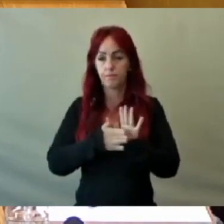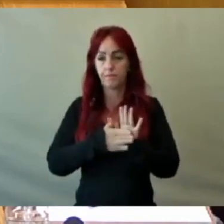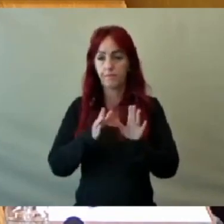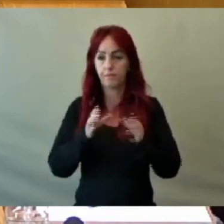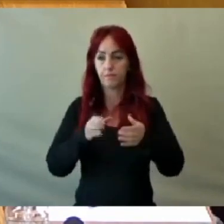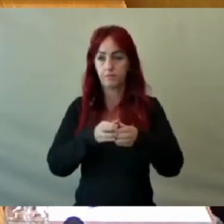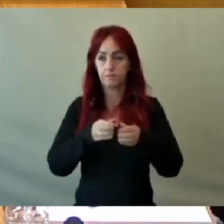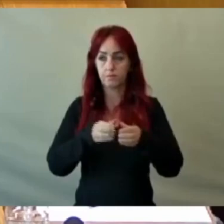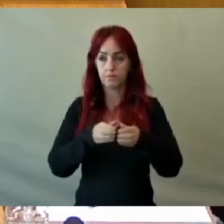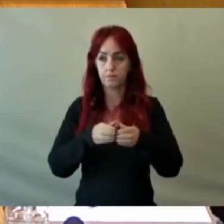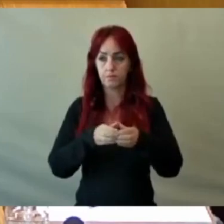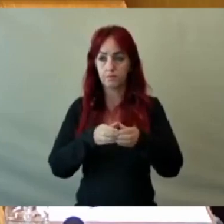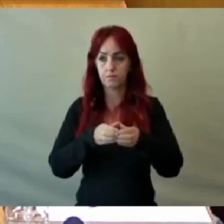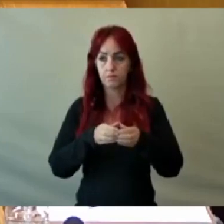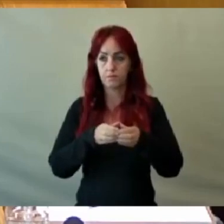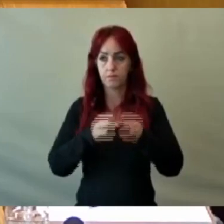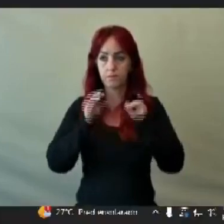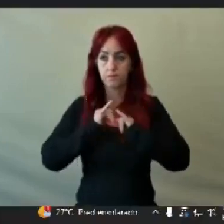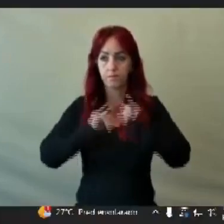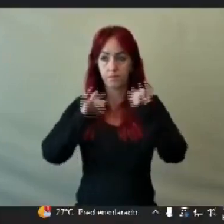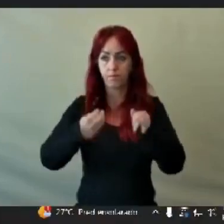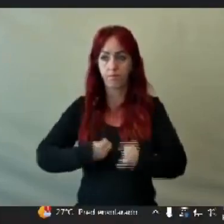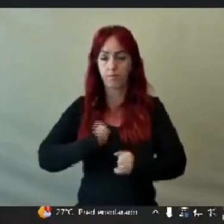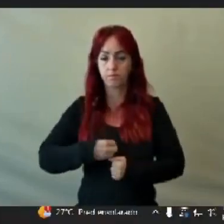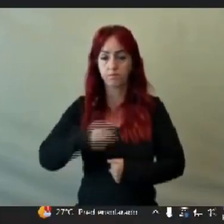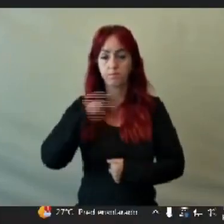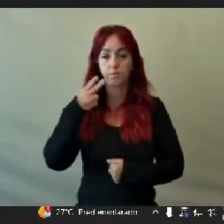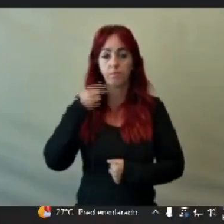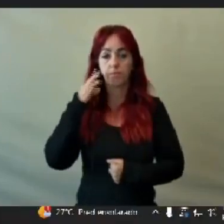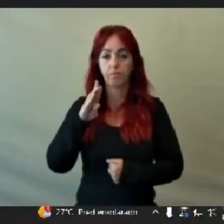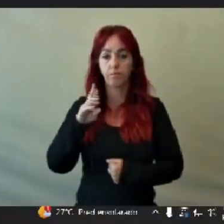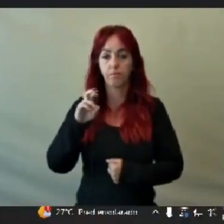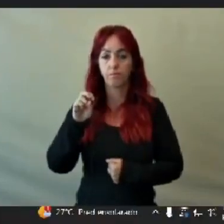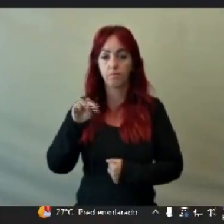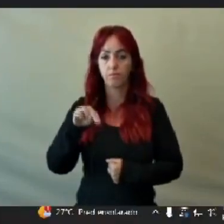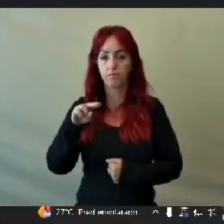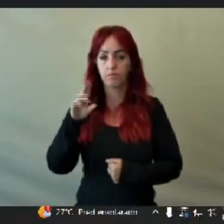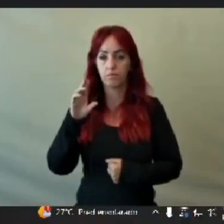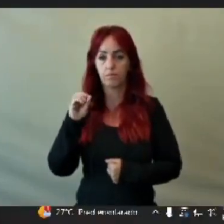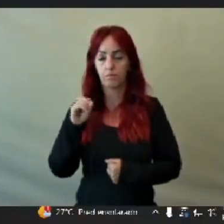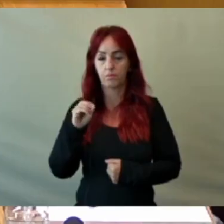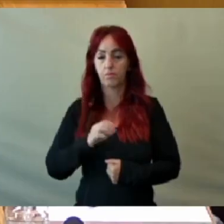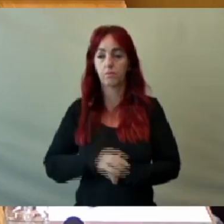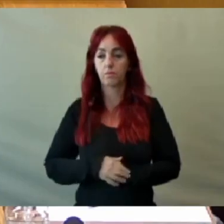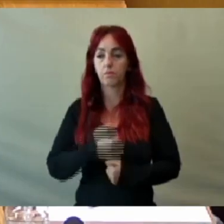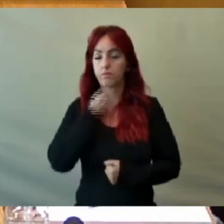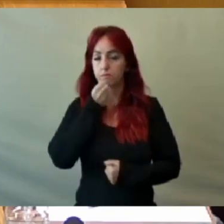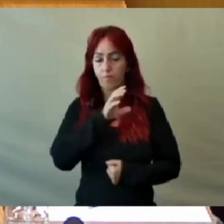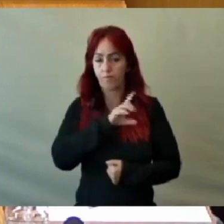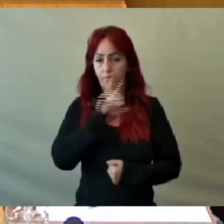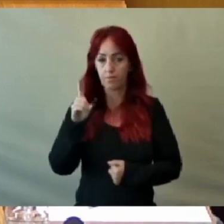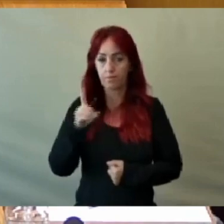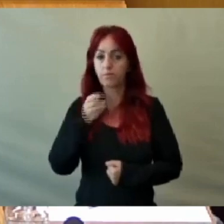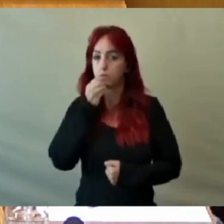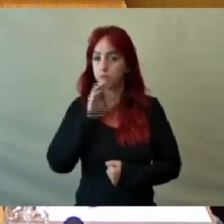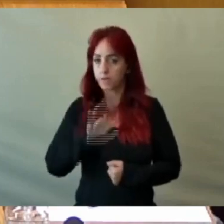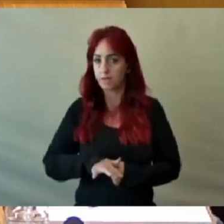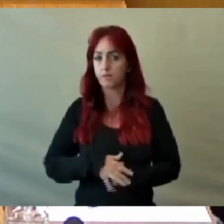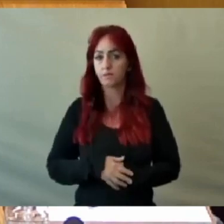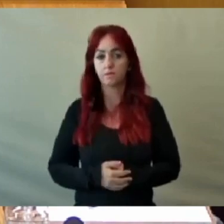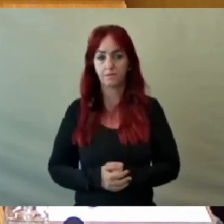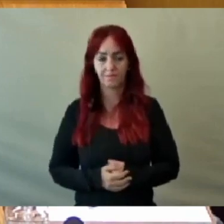Anunciar a presença do vereador Bruno Pedralva também. Bom dia. Boa tarde, vereador. Boa tarde.